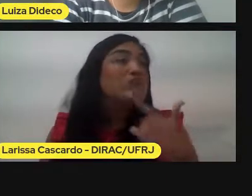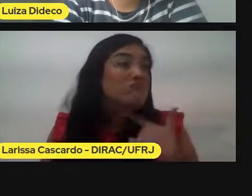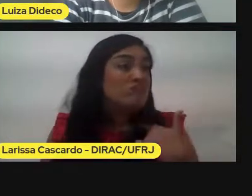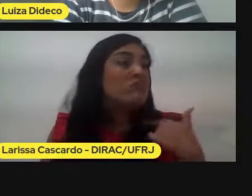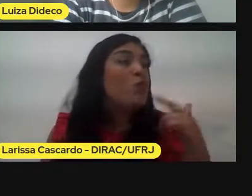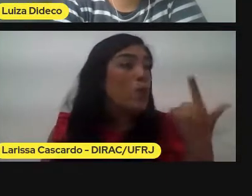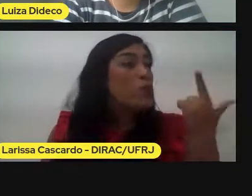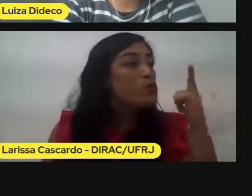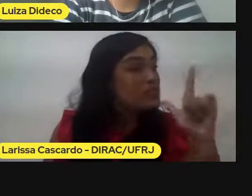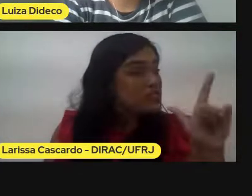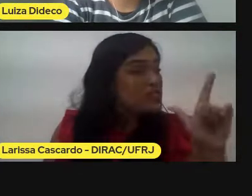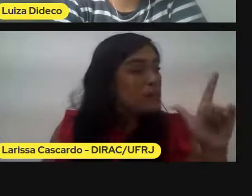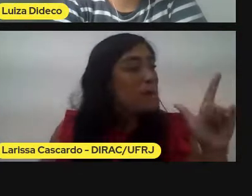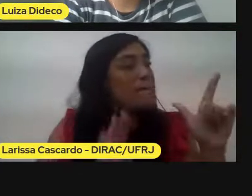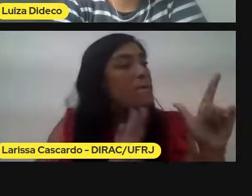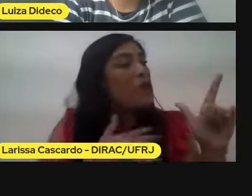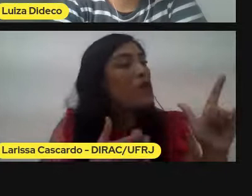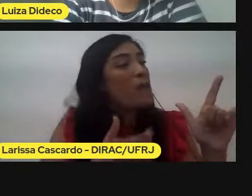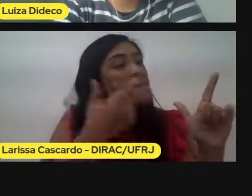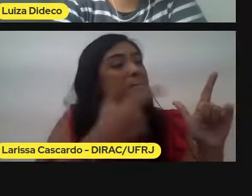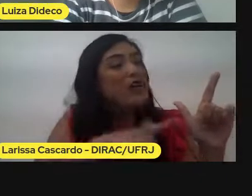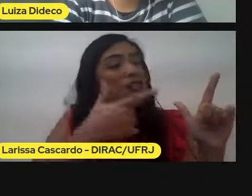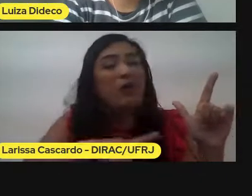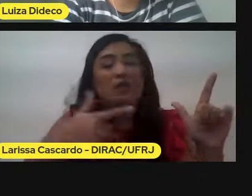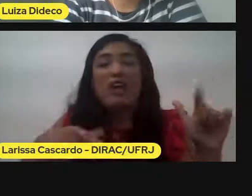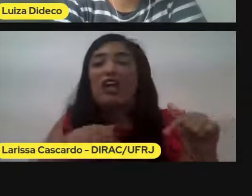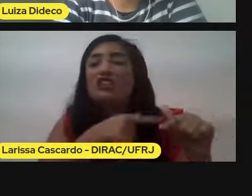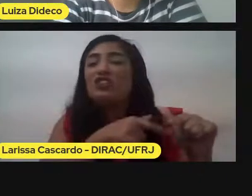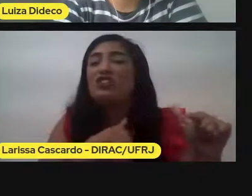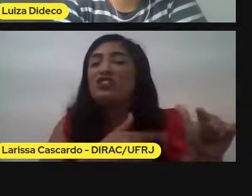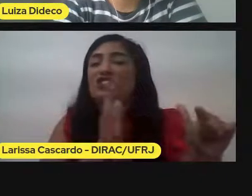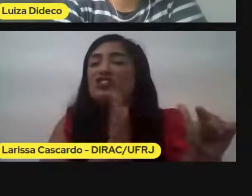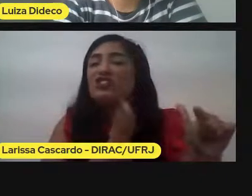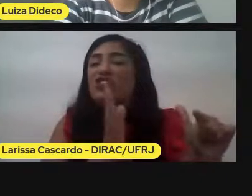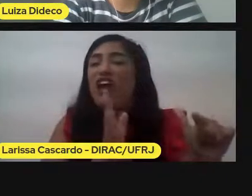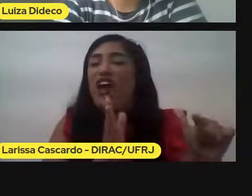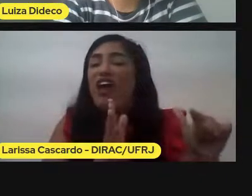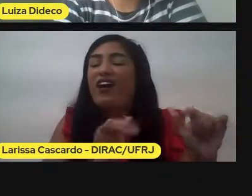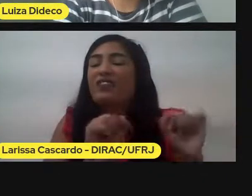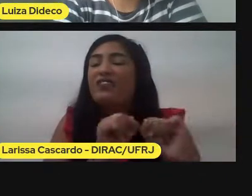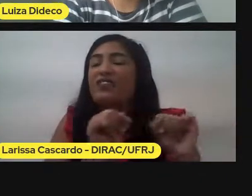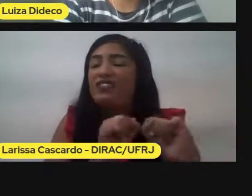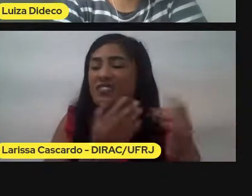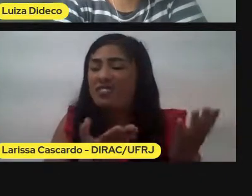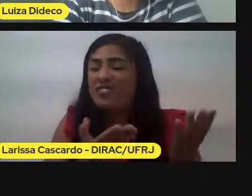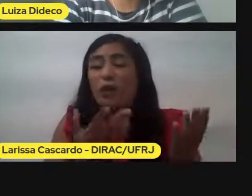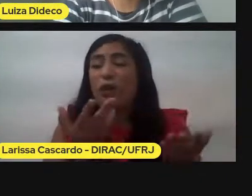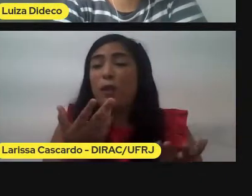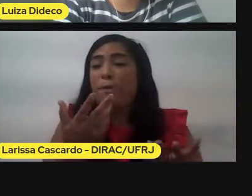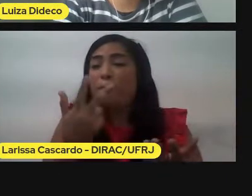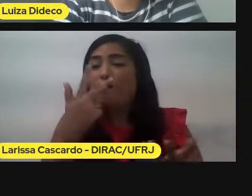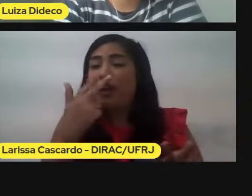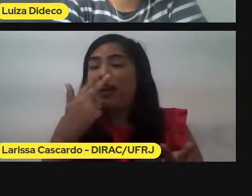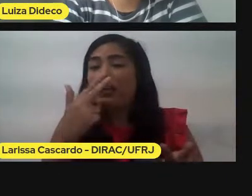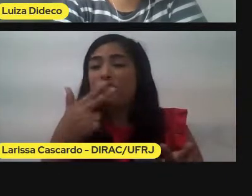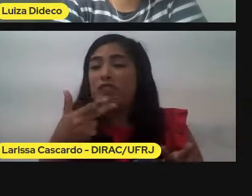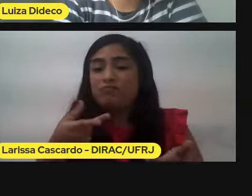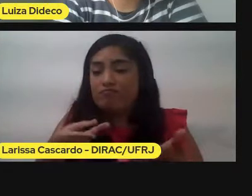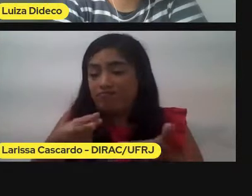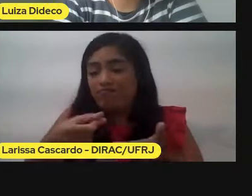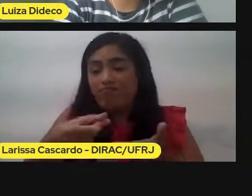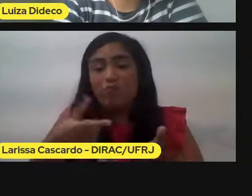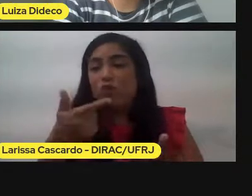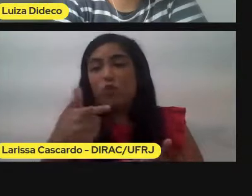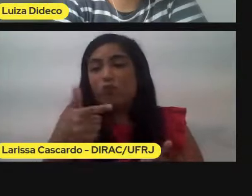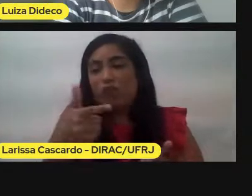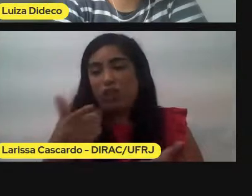Então, essa oscilação é uma oscilação, vamos dizer assim, praticamente infinita. E como sair